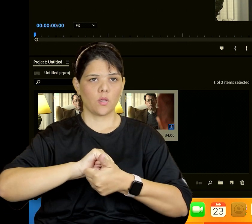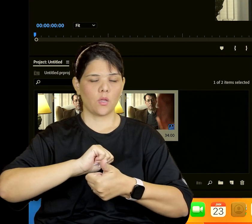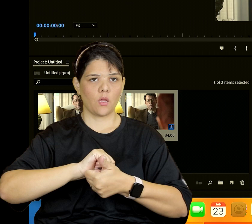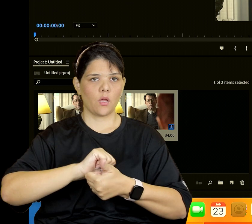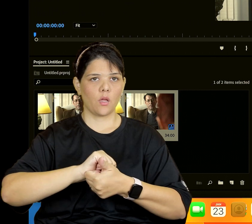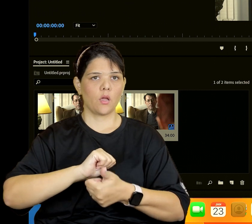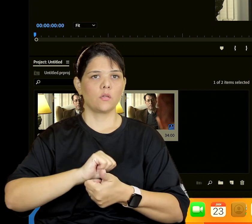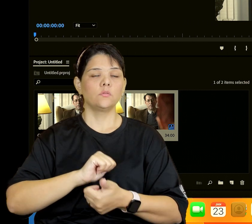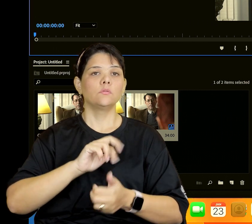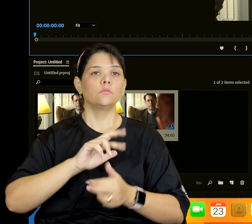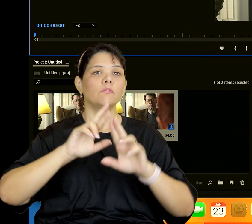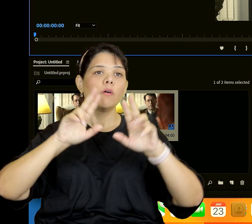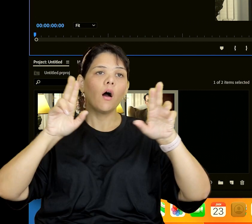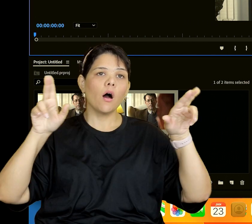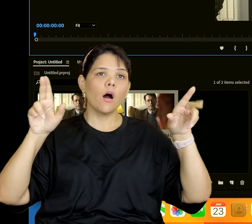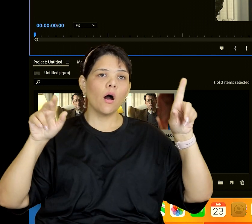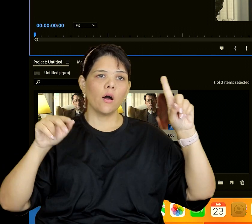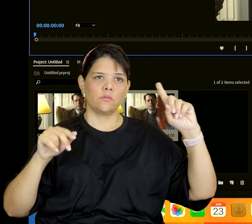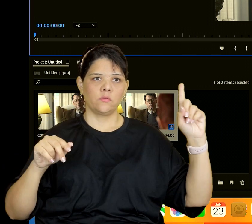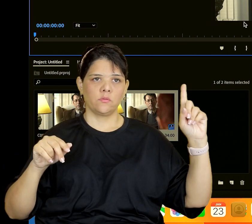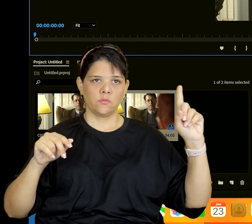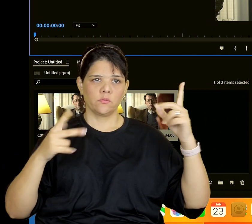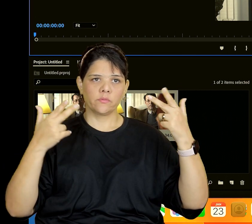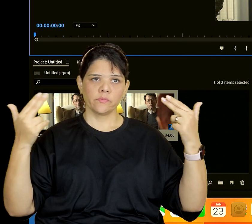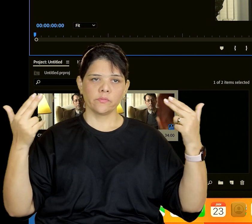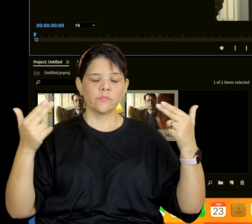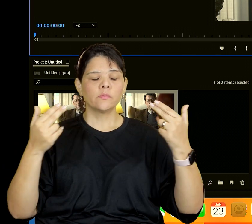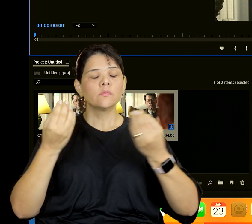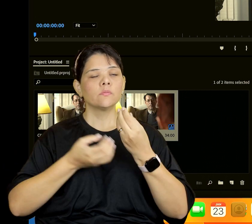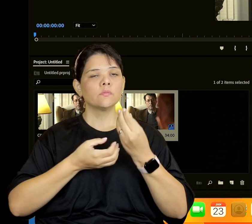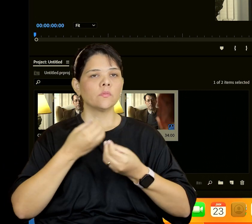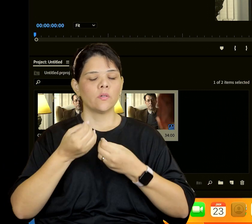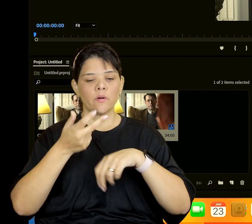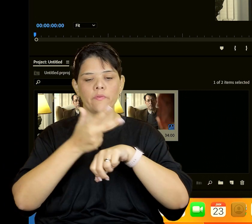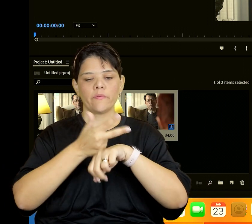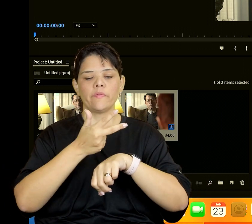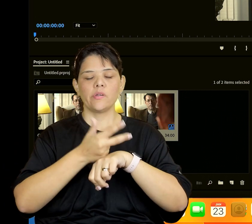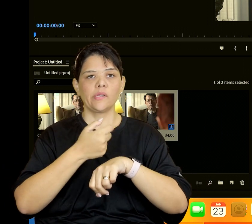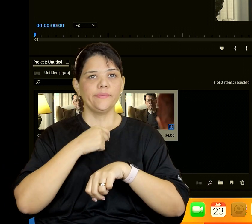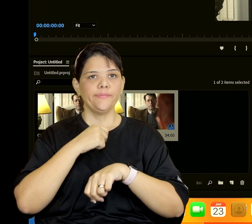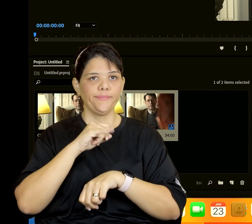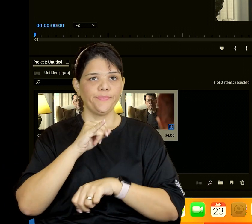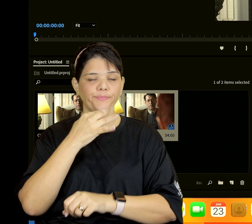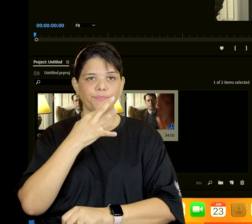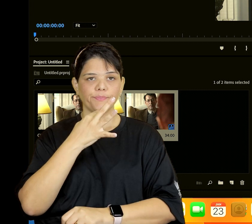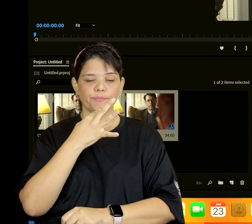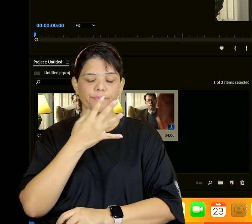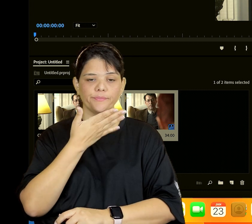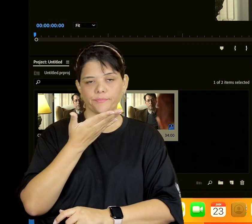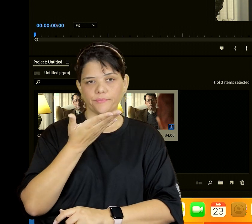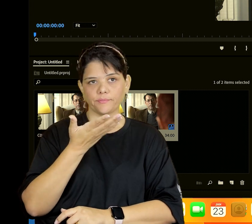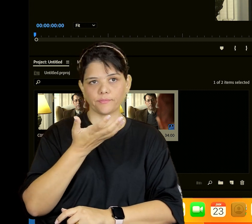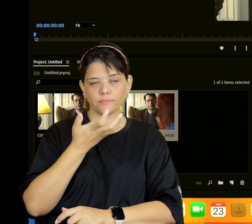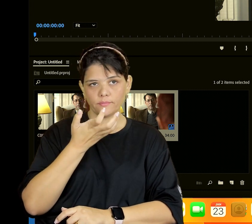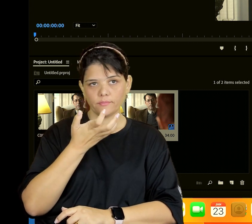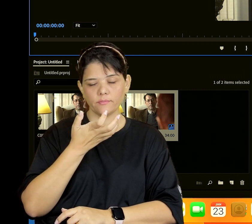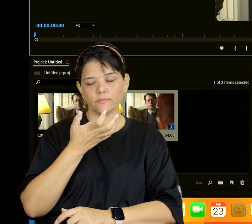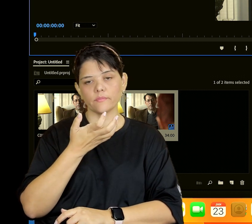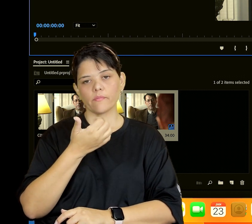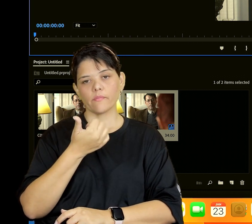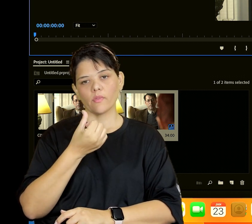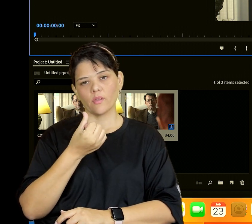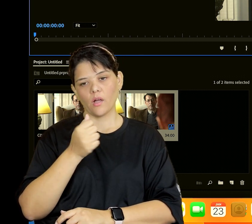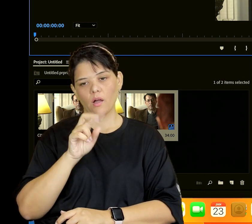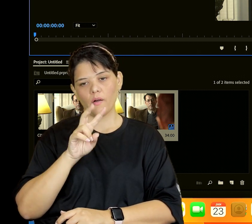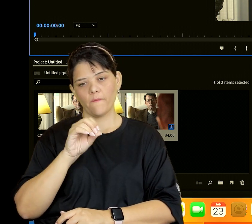em 1/8, beleza? E de acordo com o seu vídeo você consegue acessar um 16avos de qualidade, mas aí